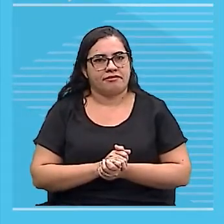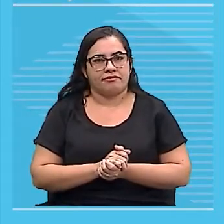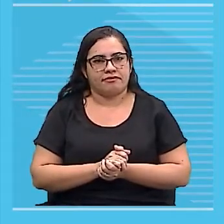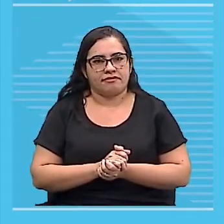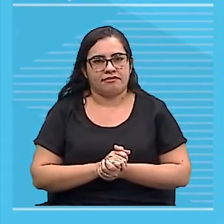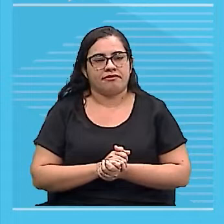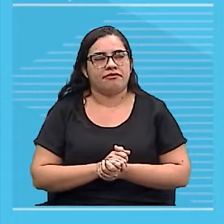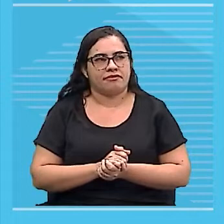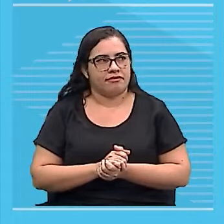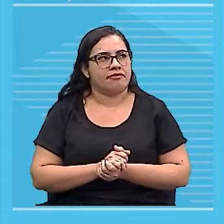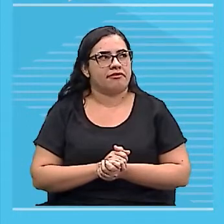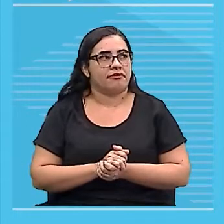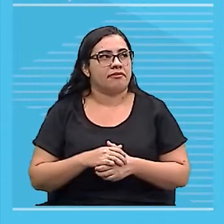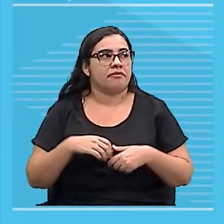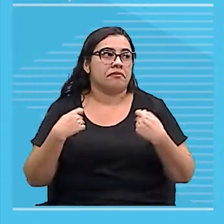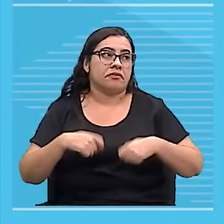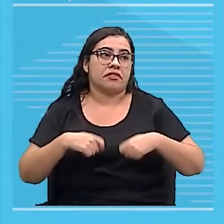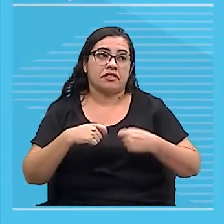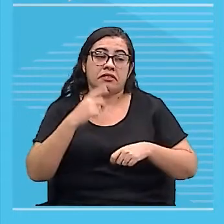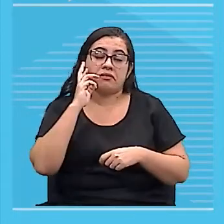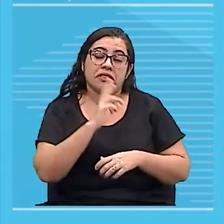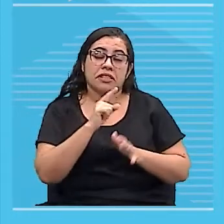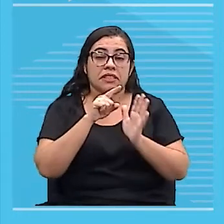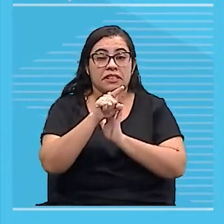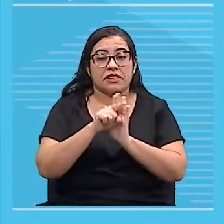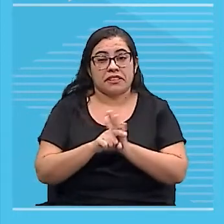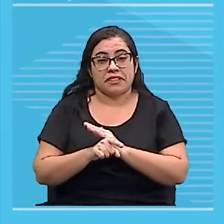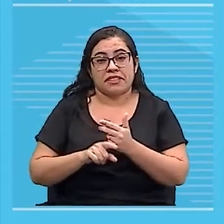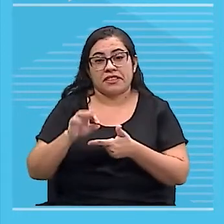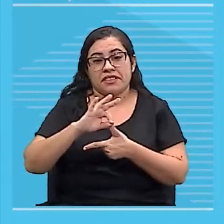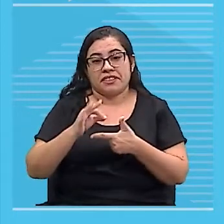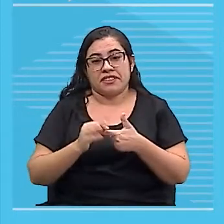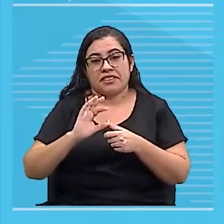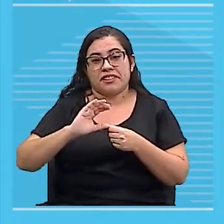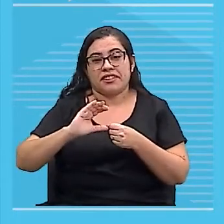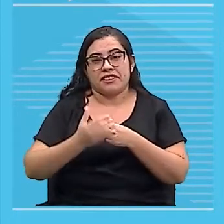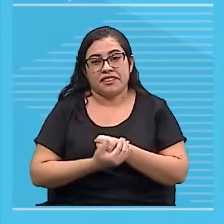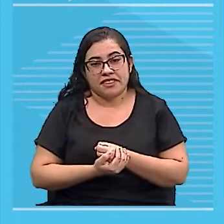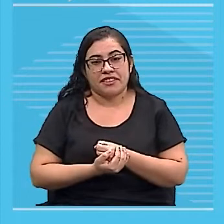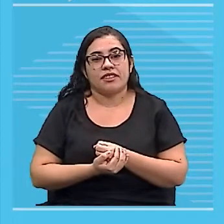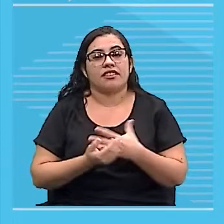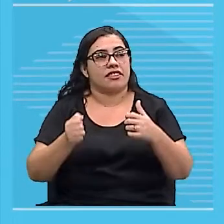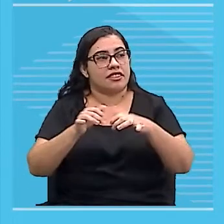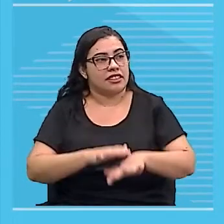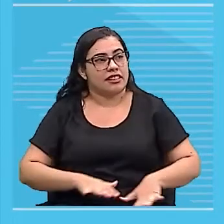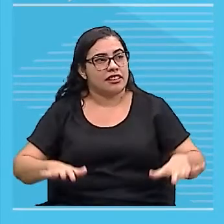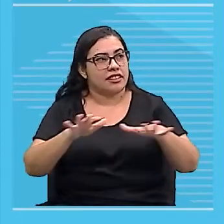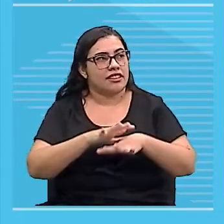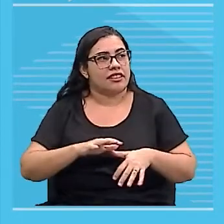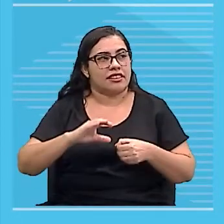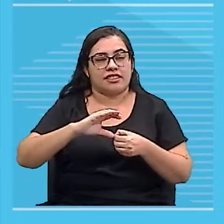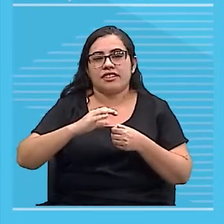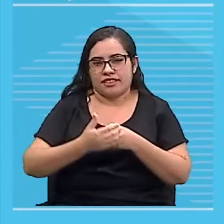Mas, como eu falei, depende da geometria também do capacitor, né? Então, vai depender da área do capacitor